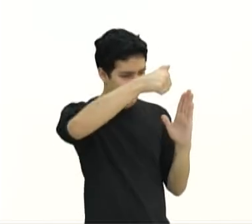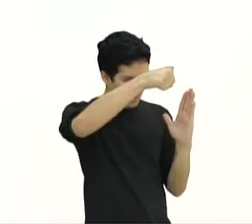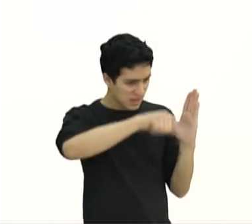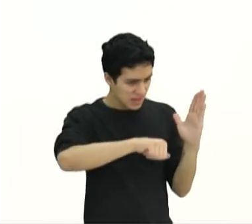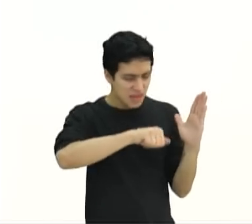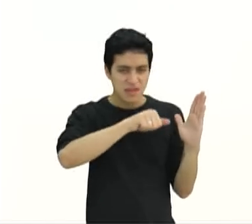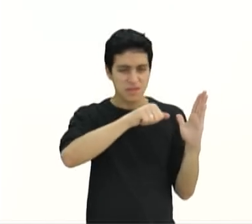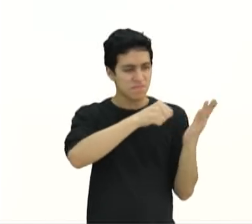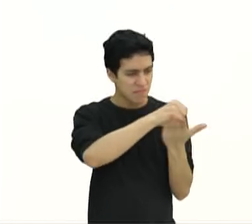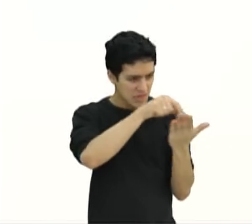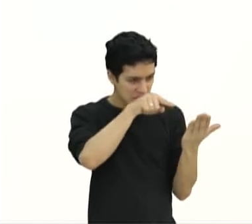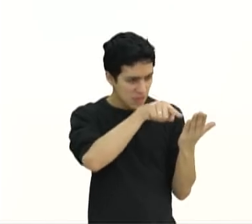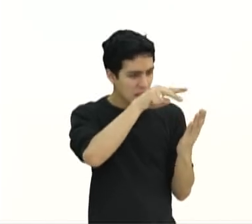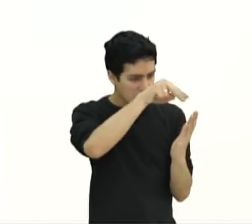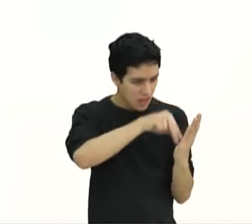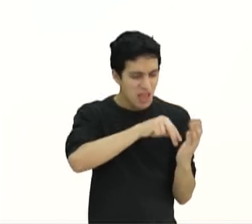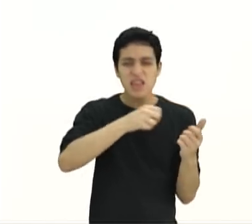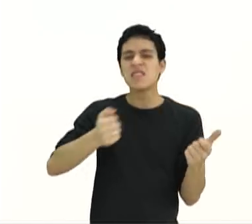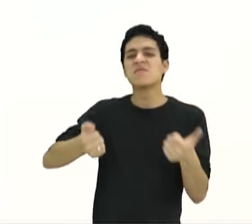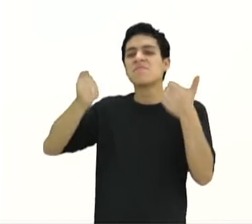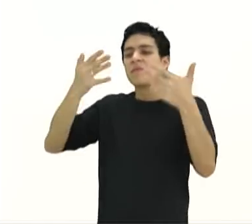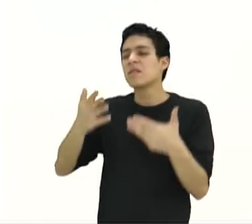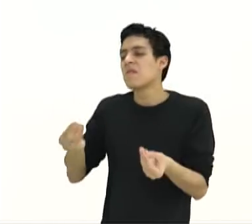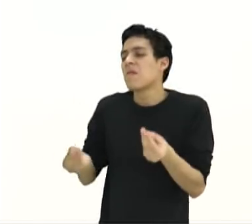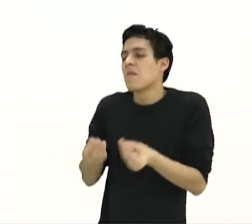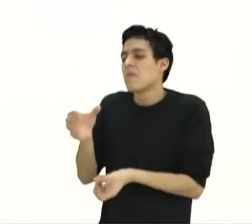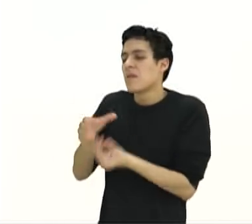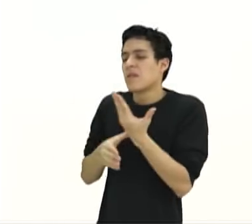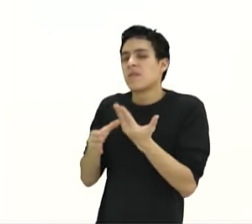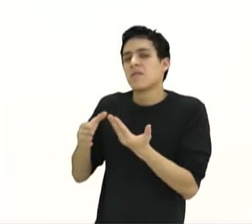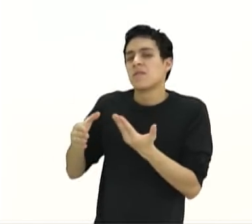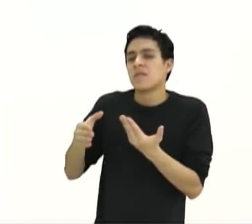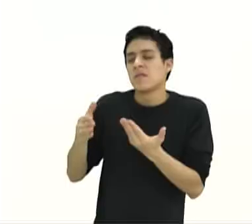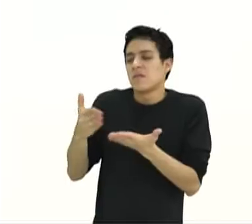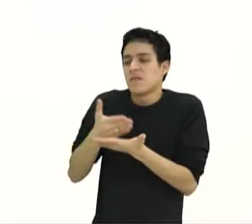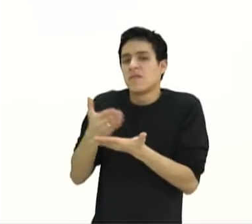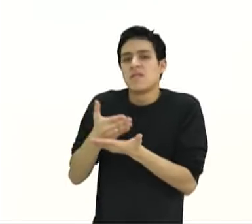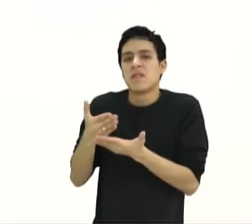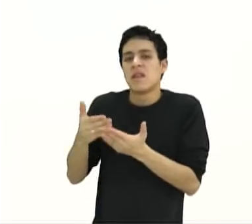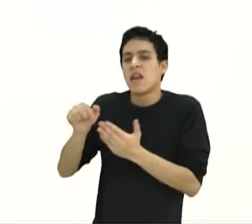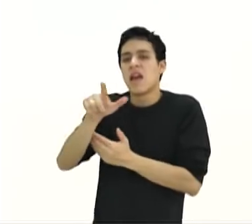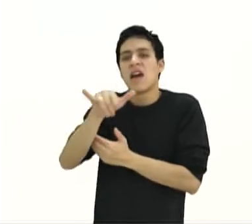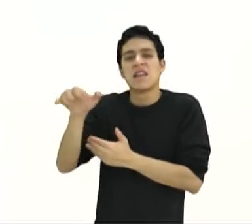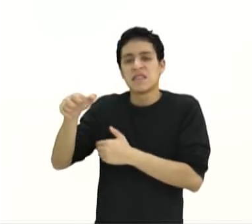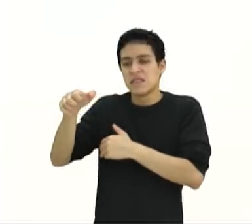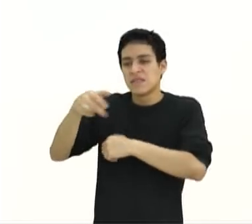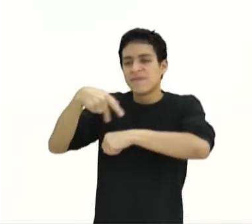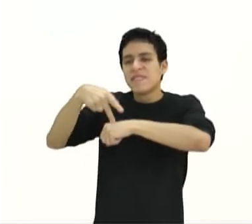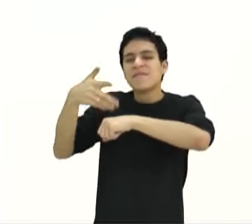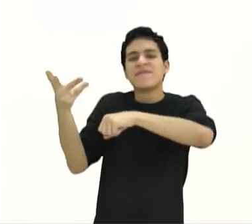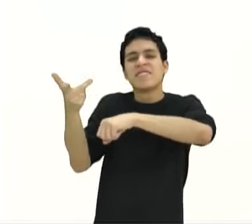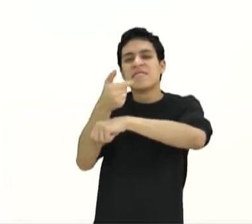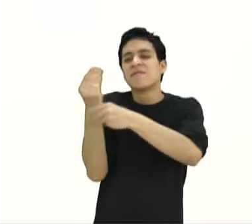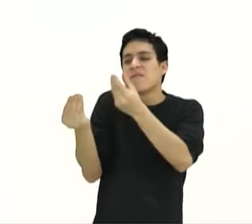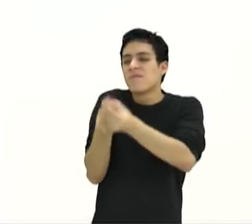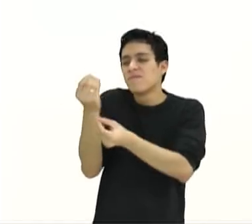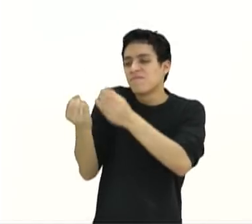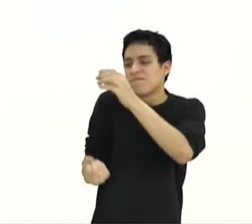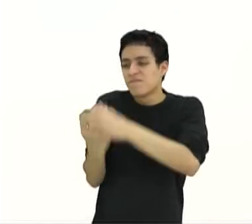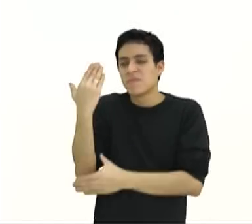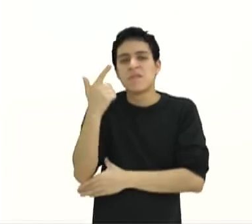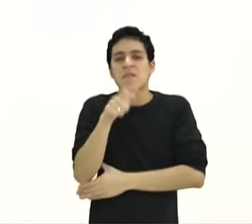a origem de Alice no País das Maravilhas. Como que surgiu essa obra, esse título? Como que o Lewis